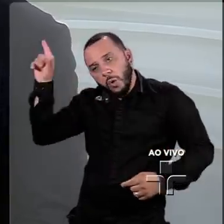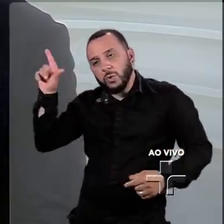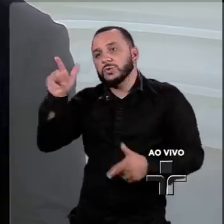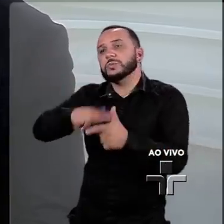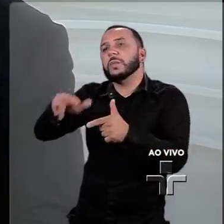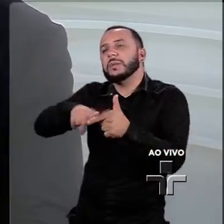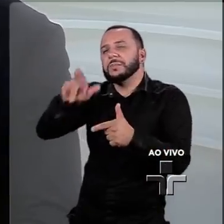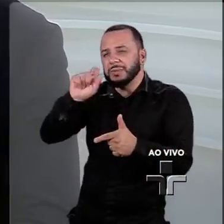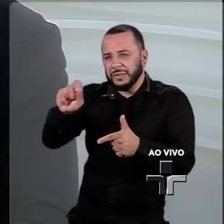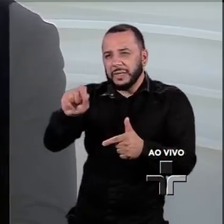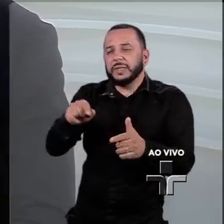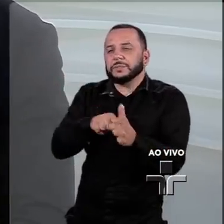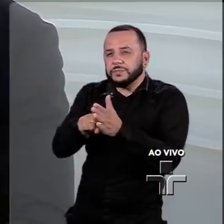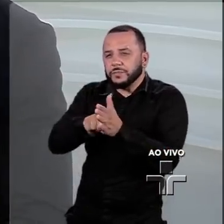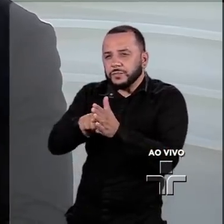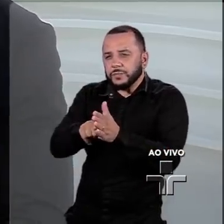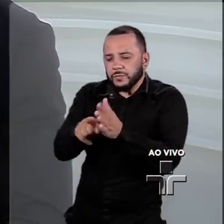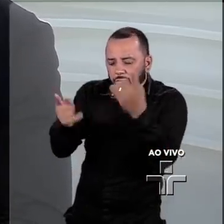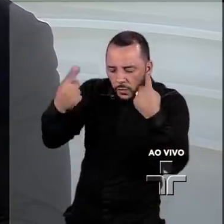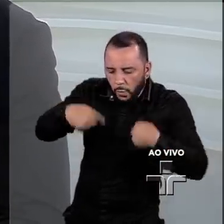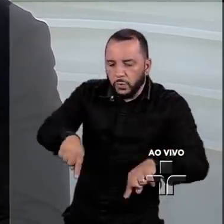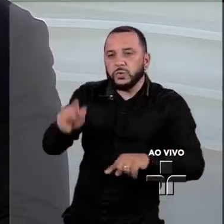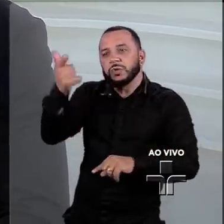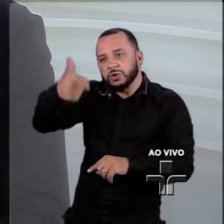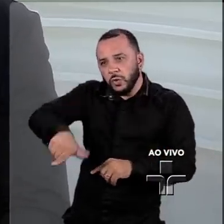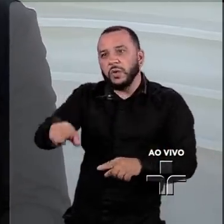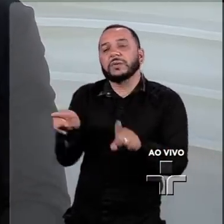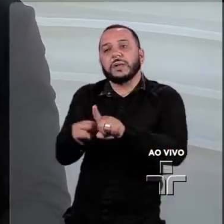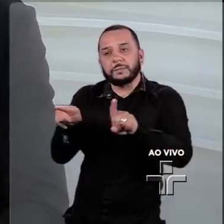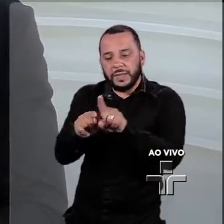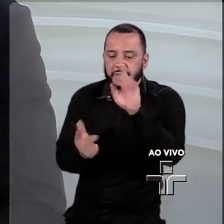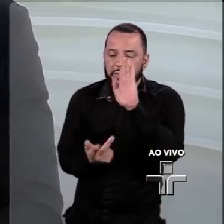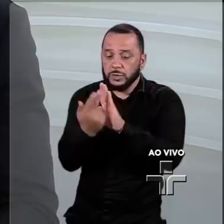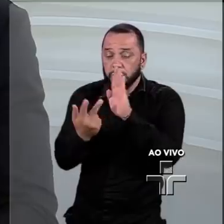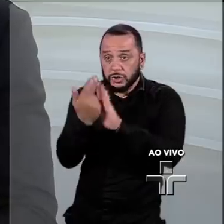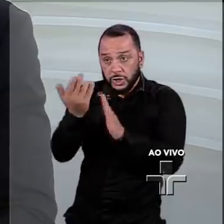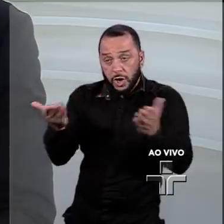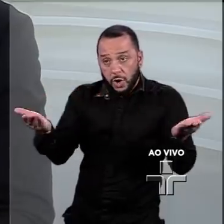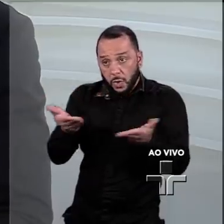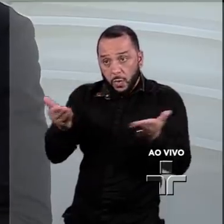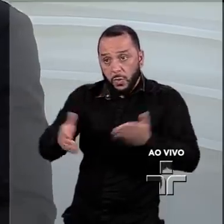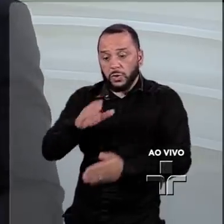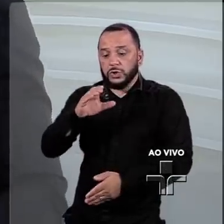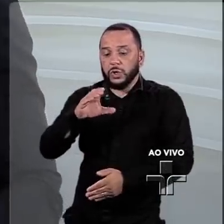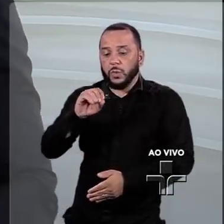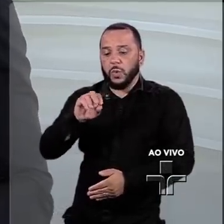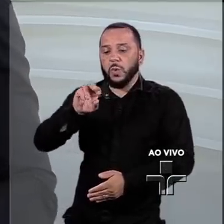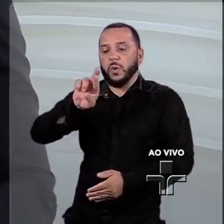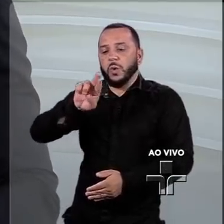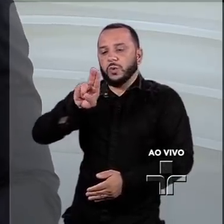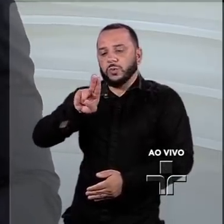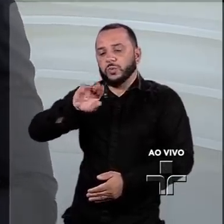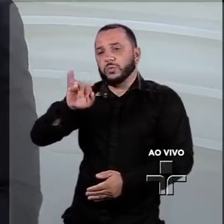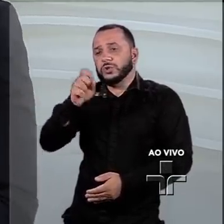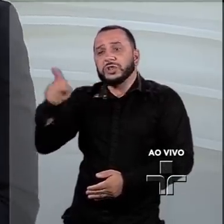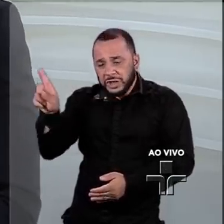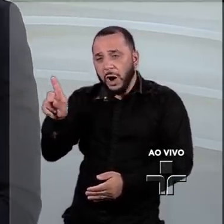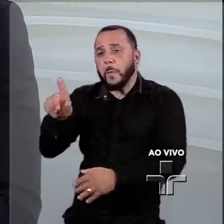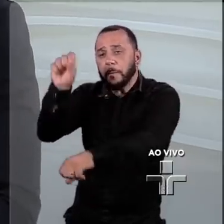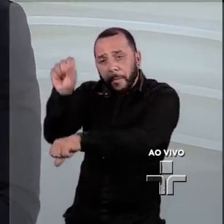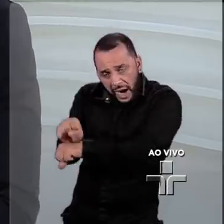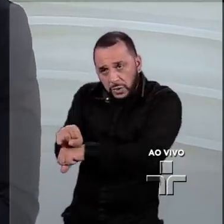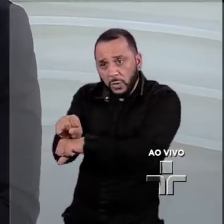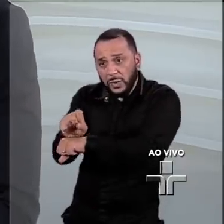de fazer a consulta e fazer a cirurgia, hoje o Corujão ele está, vamos dizer assim, de stand-by. Havia necessidade, a